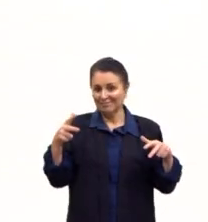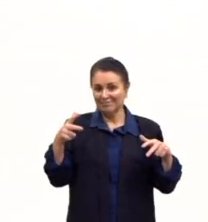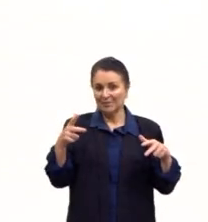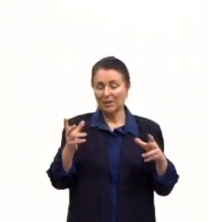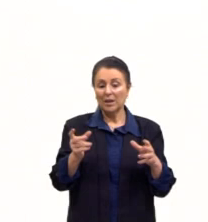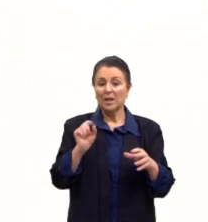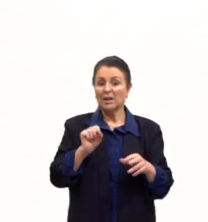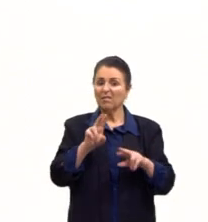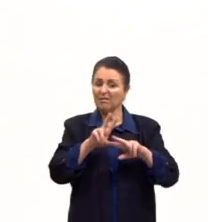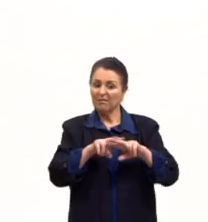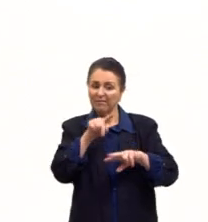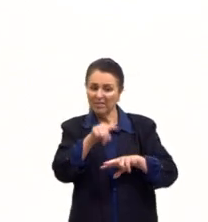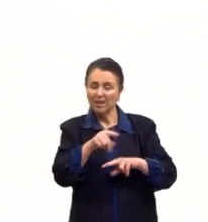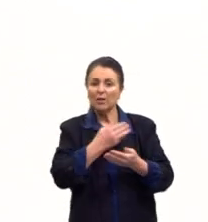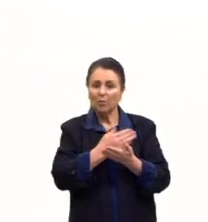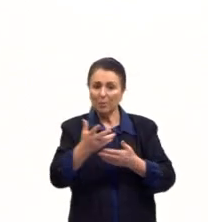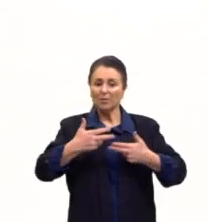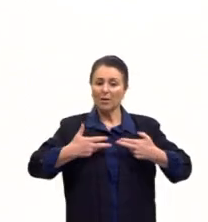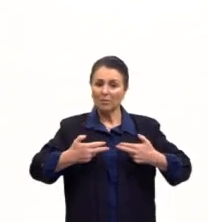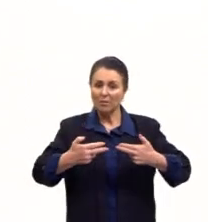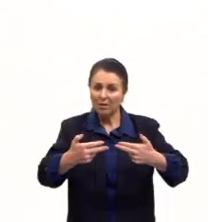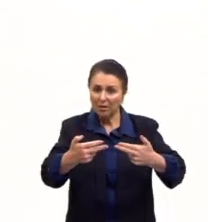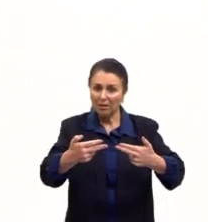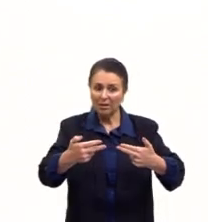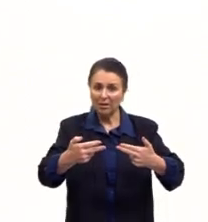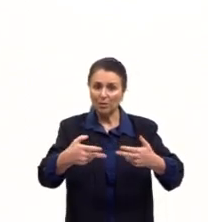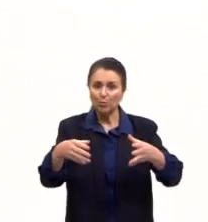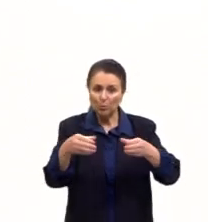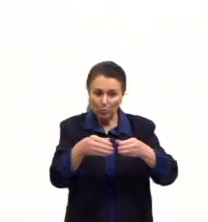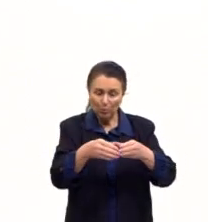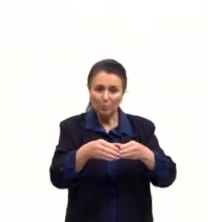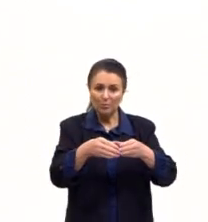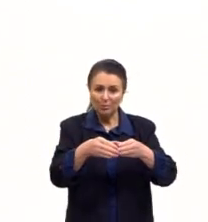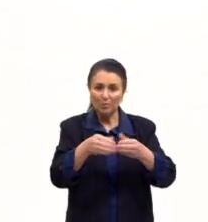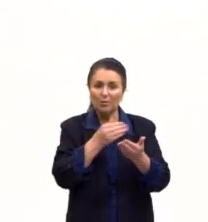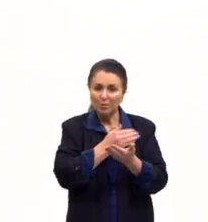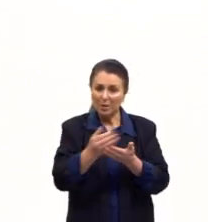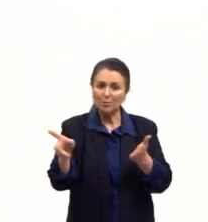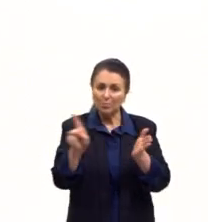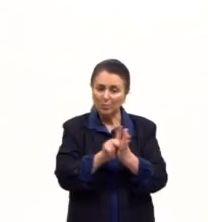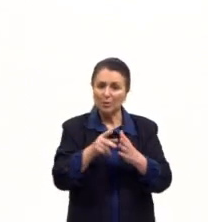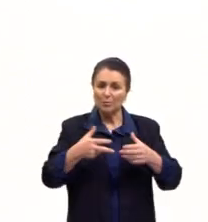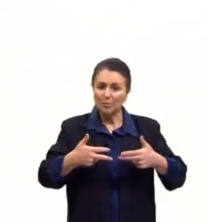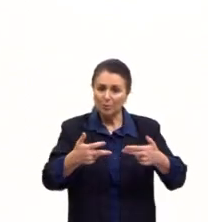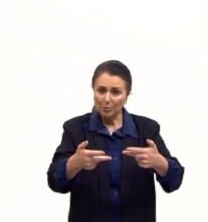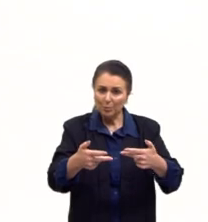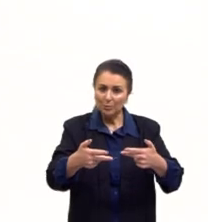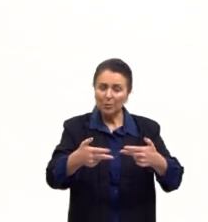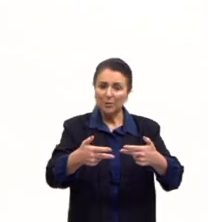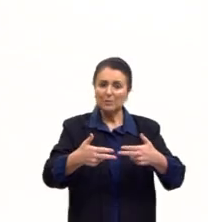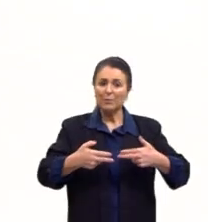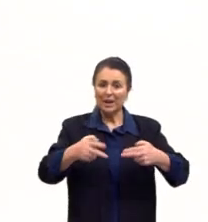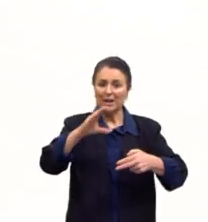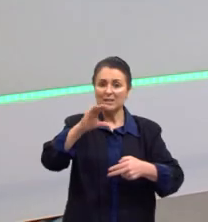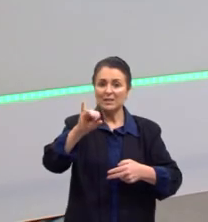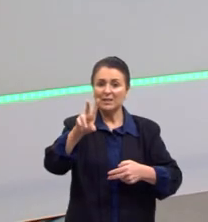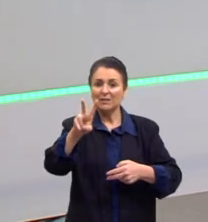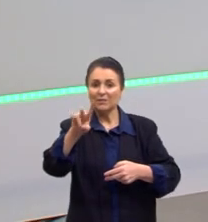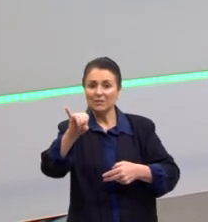os que ficam né vão entrar em guerra vou entrar numa guerra civil seja ela por por por questão